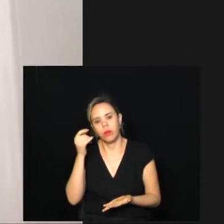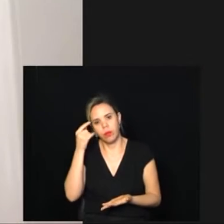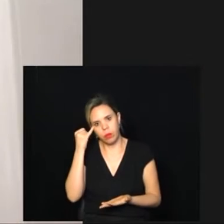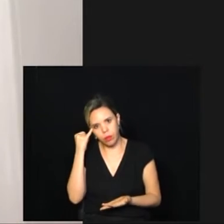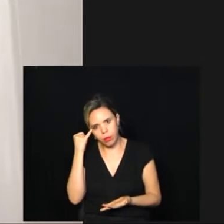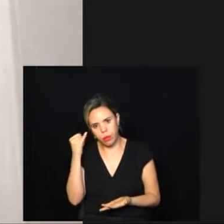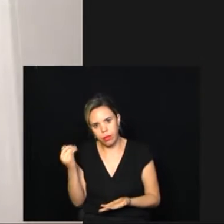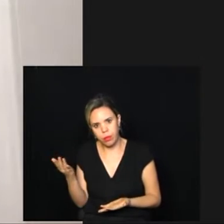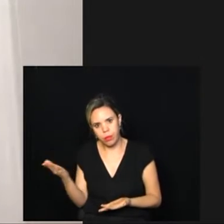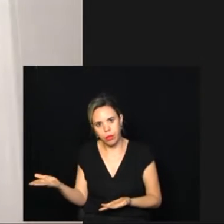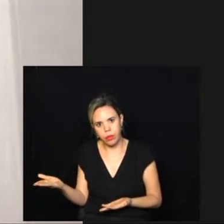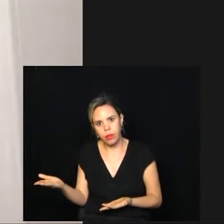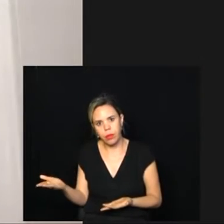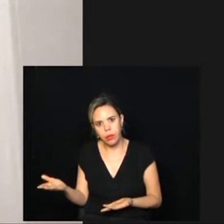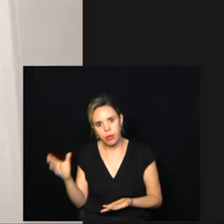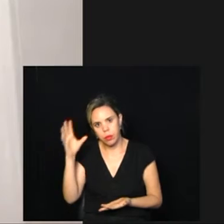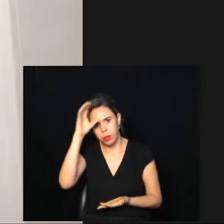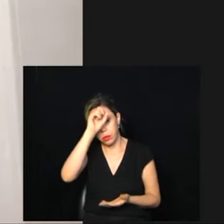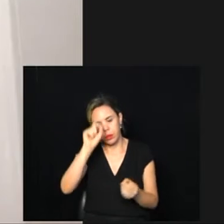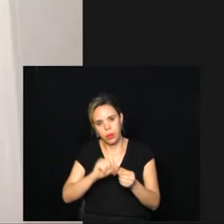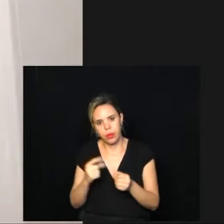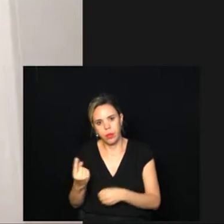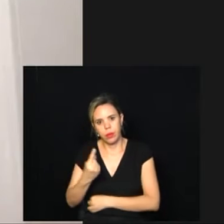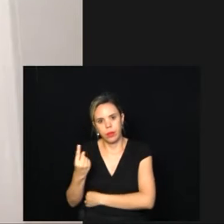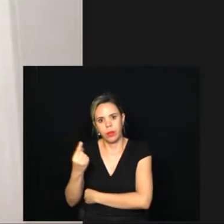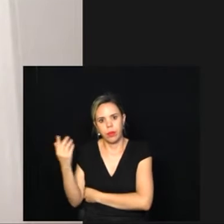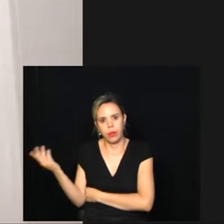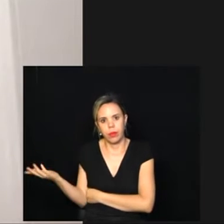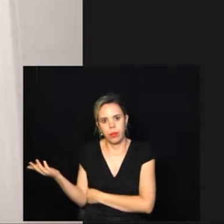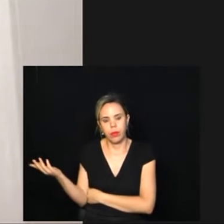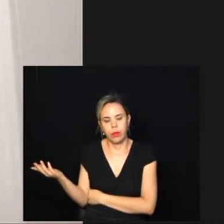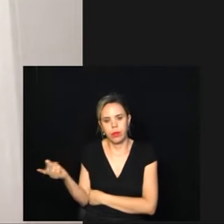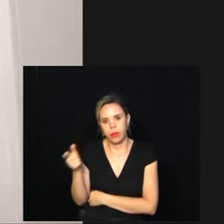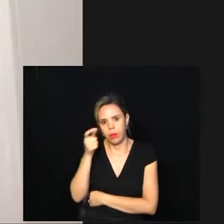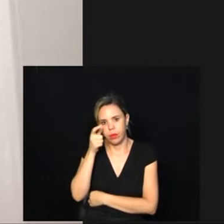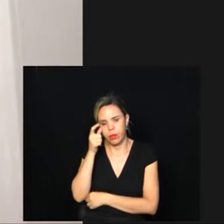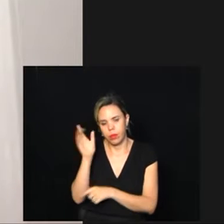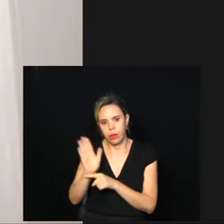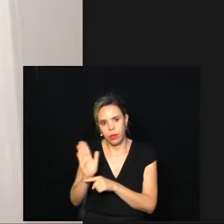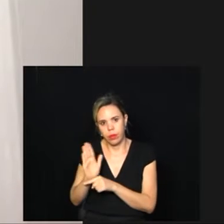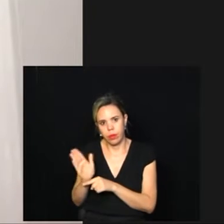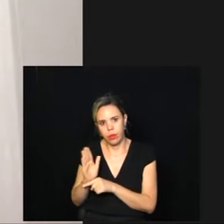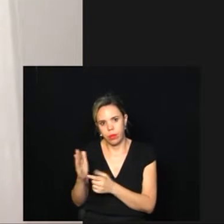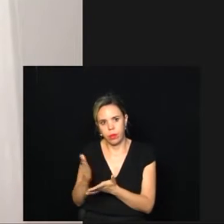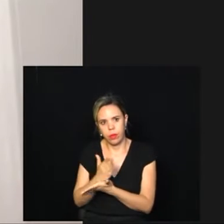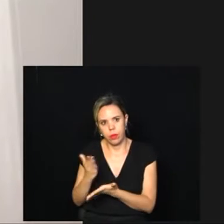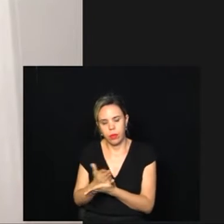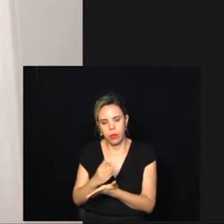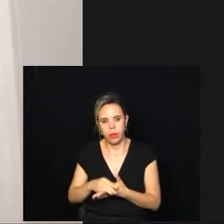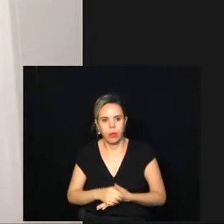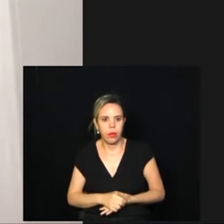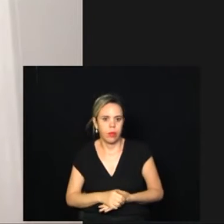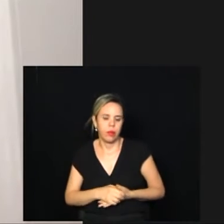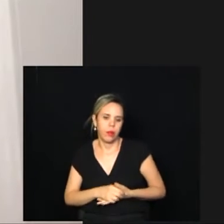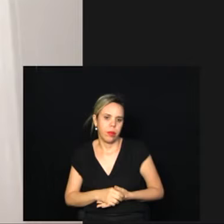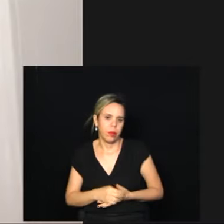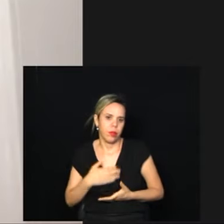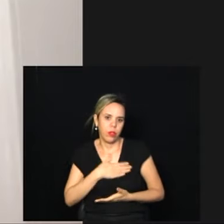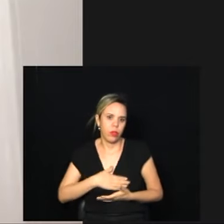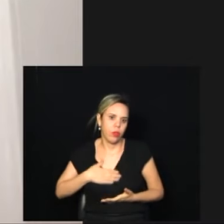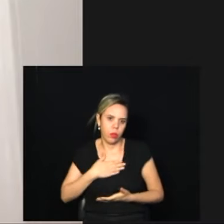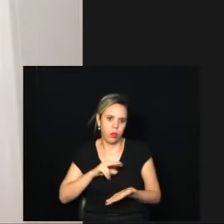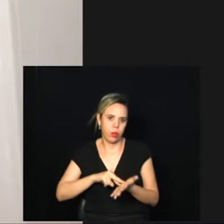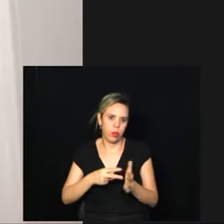o Tsuru eu aprendi a fazer sozinha, assistindo vídeo e olhando em livros, e gostei muito